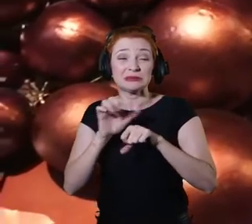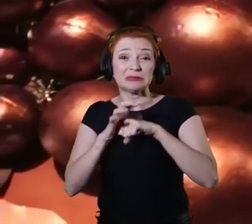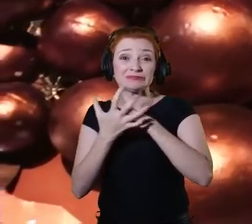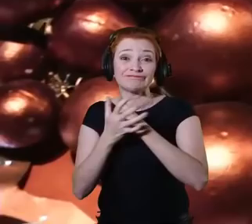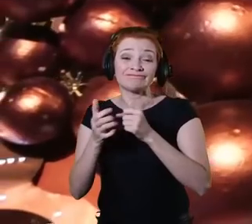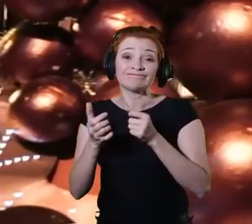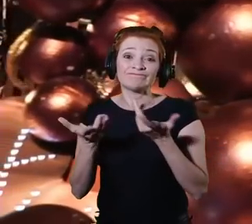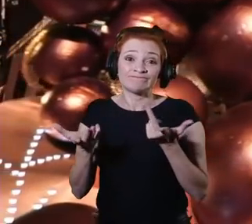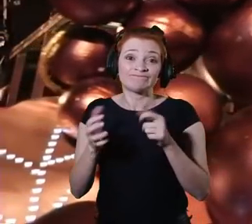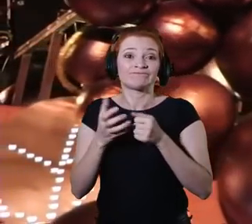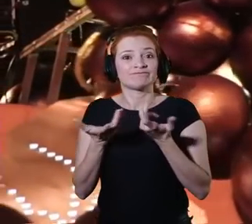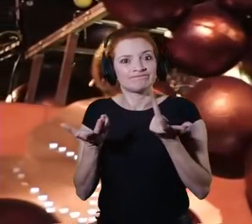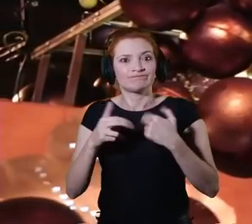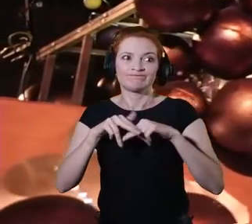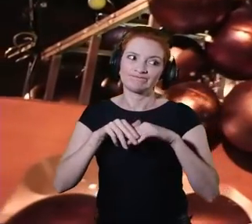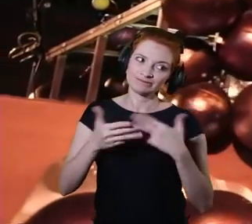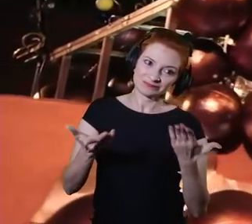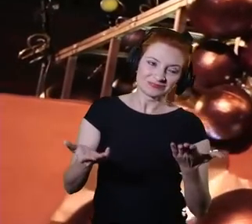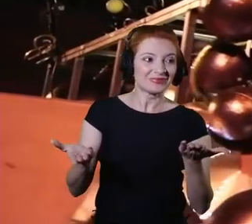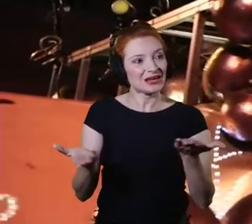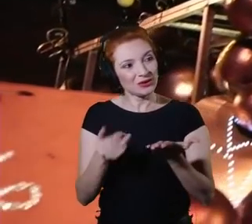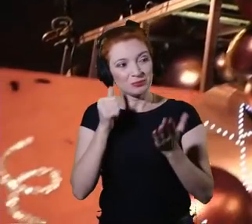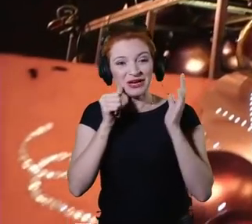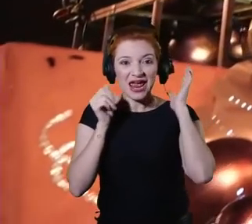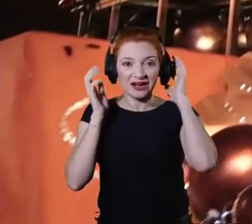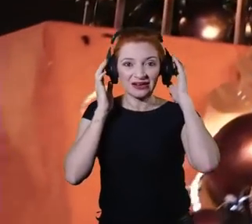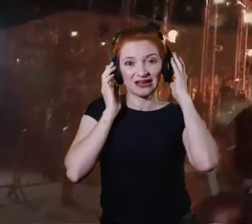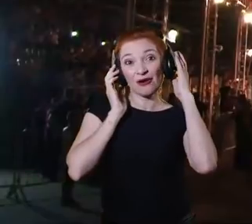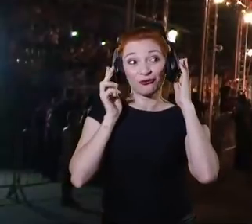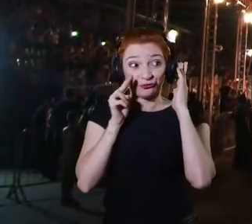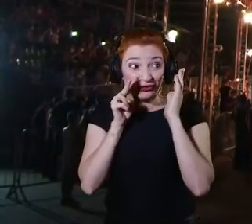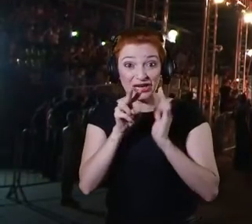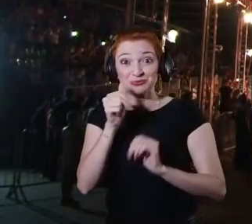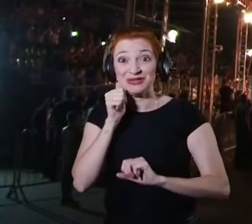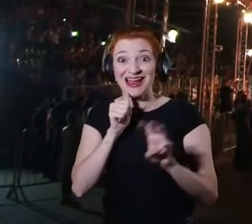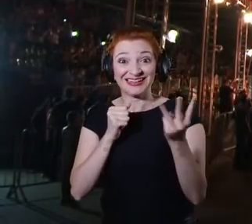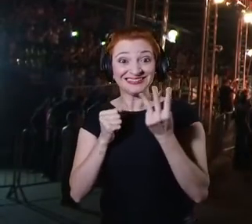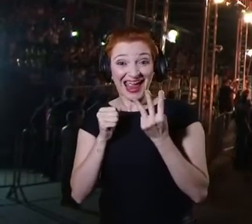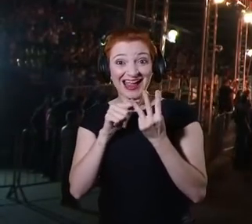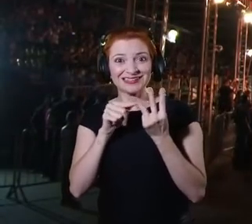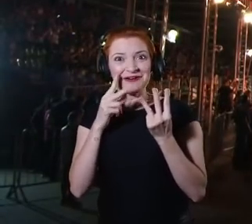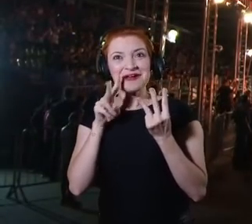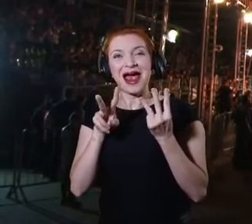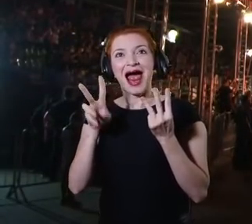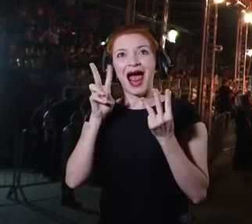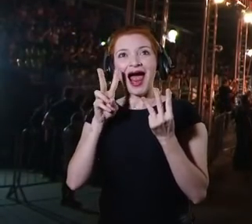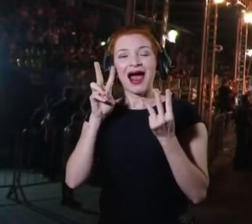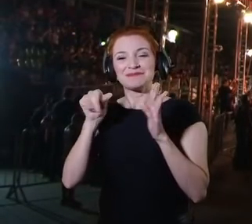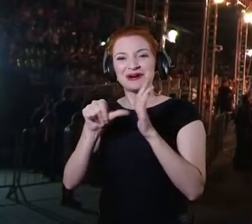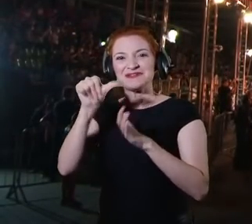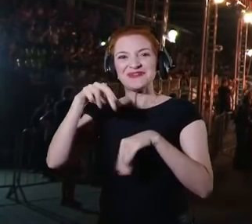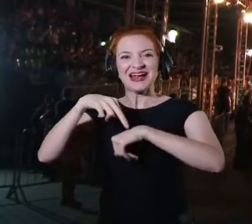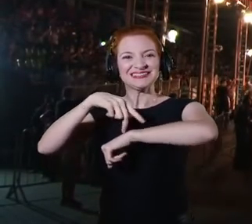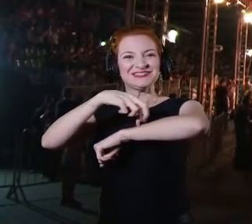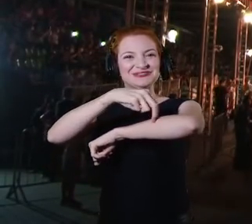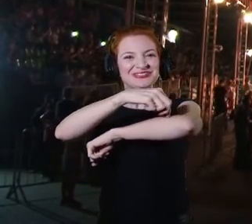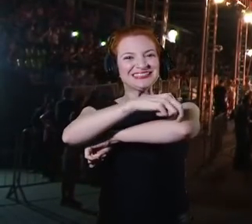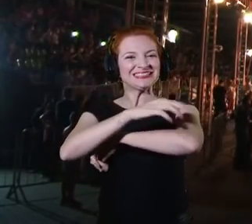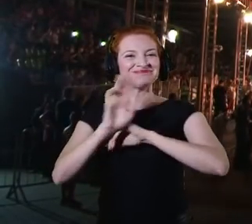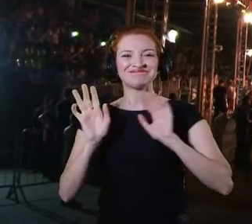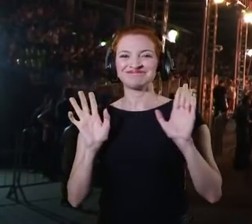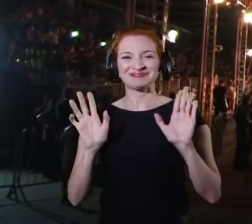também. Então, ver elas relembra muito o primeiro desfile que eu tive, né? Junto com as demais,